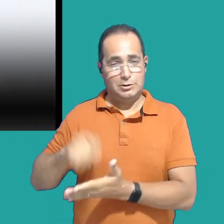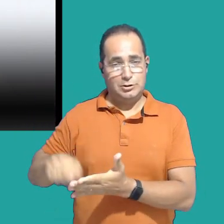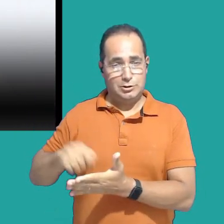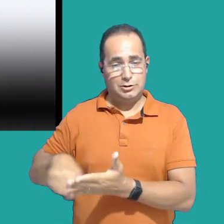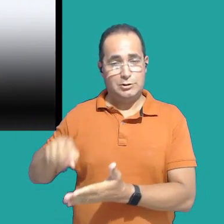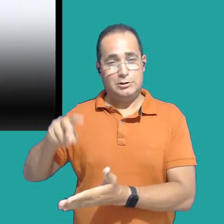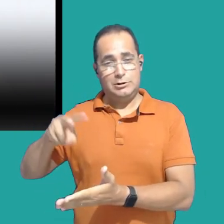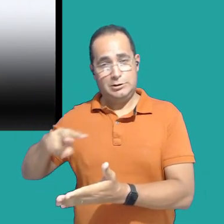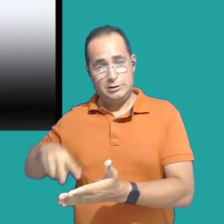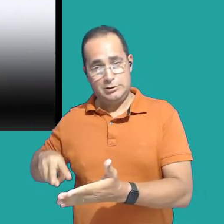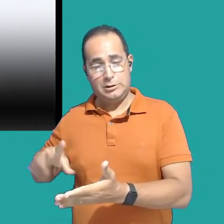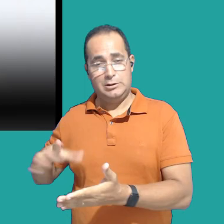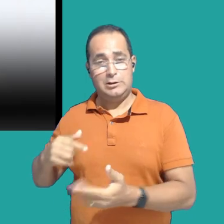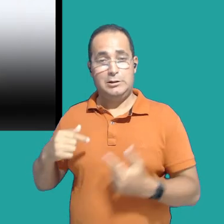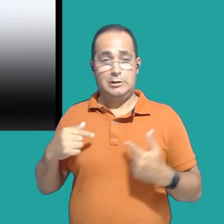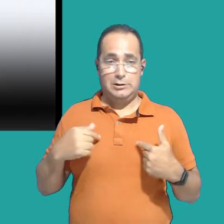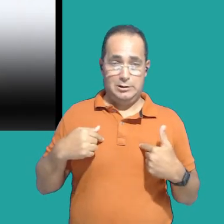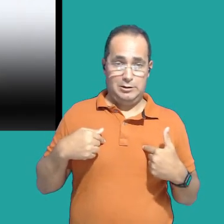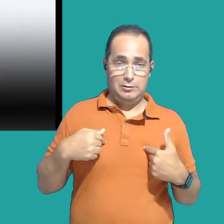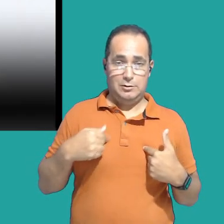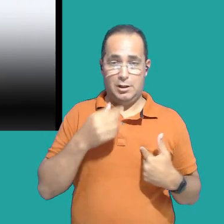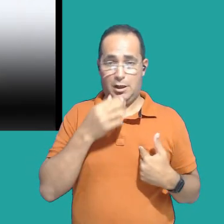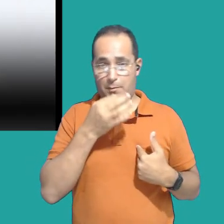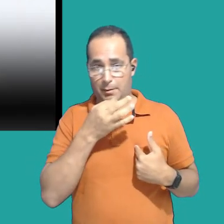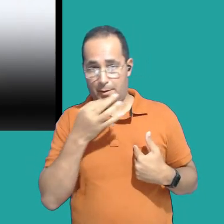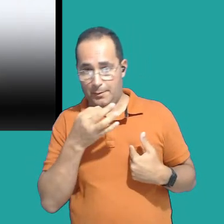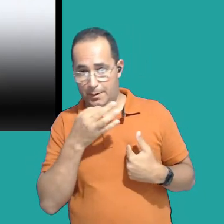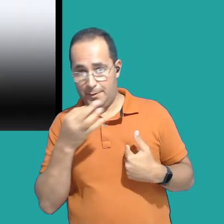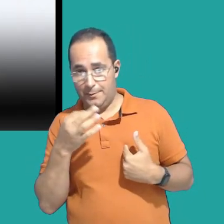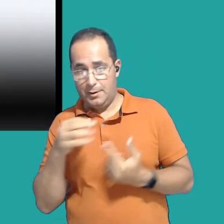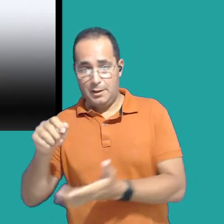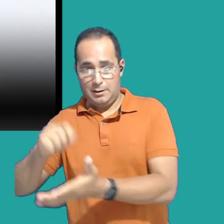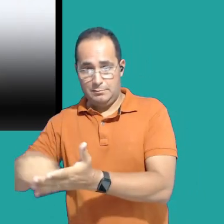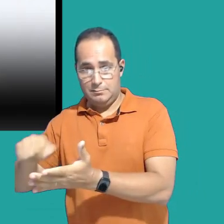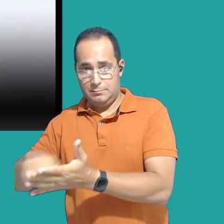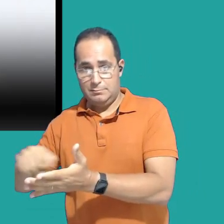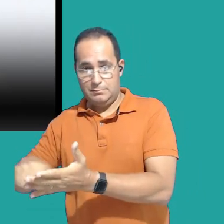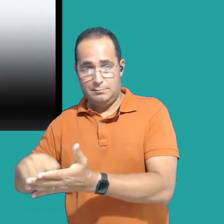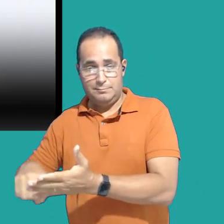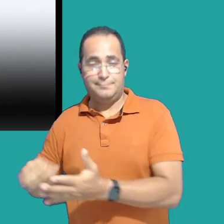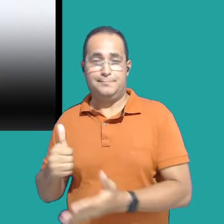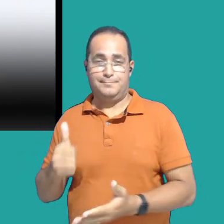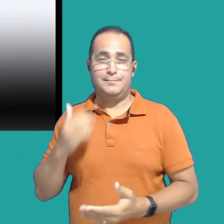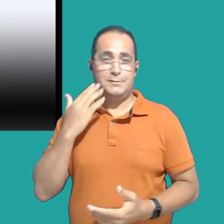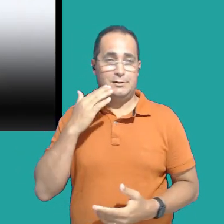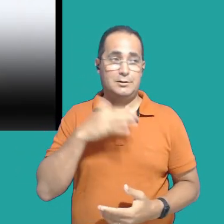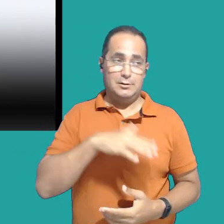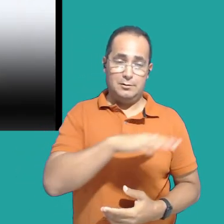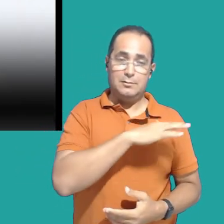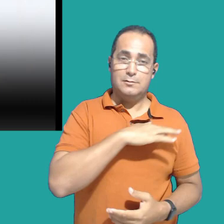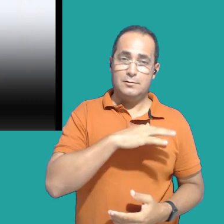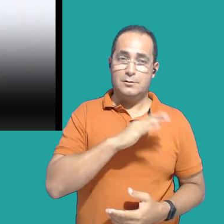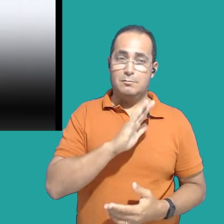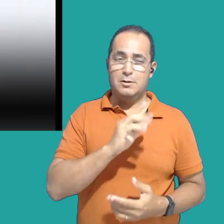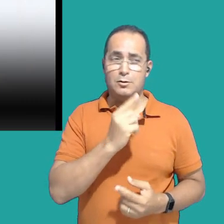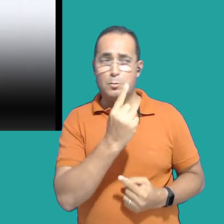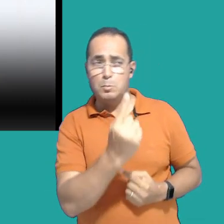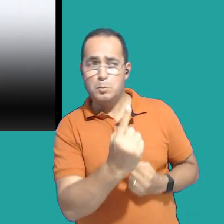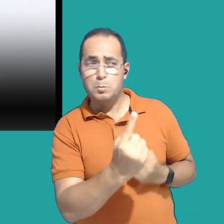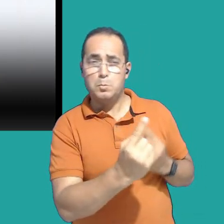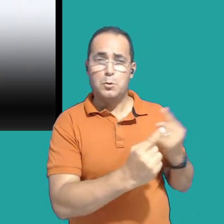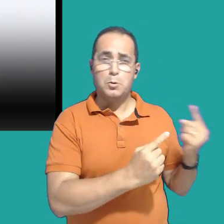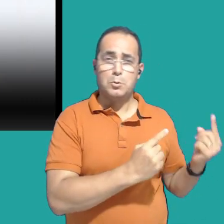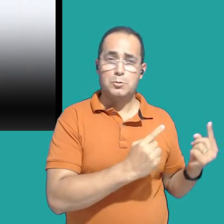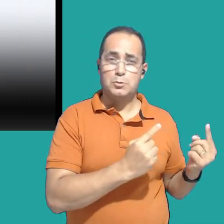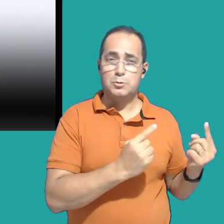escrevia para mim e lia, Uhum. e eu que editava as respostas e tal. Só que tinha um ou